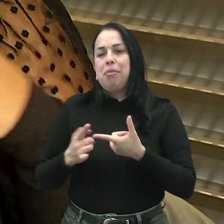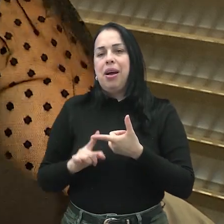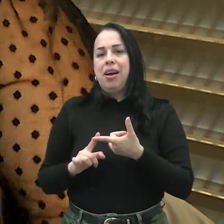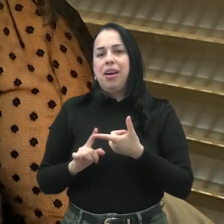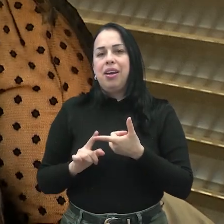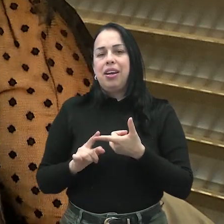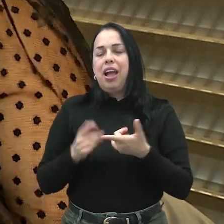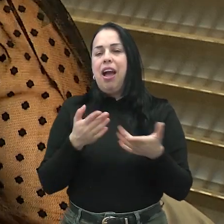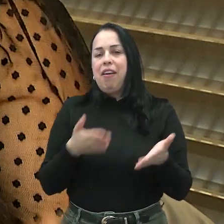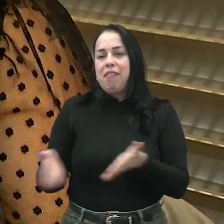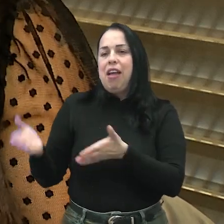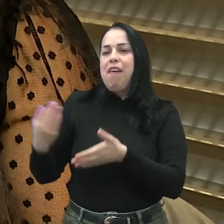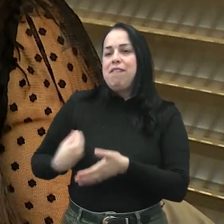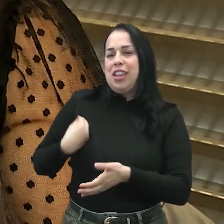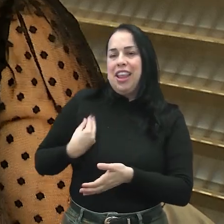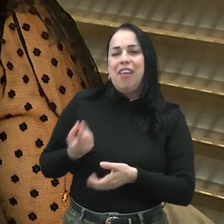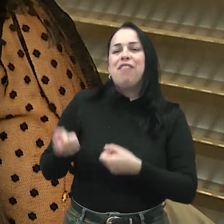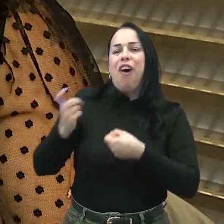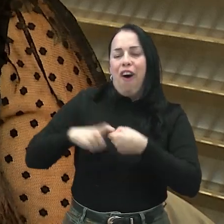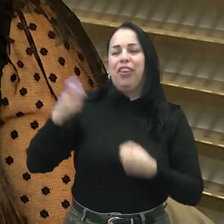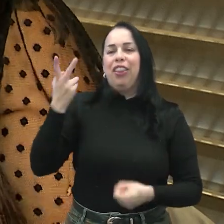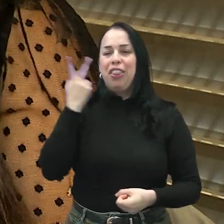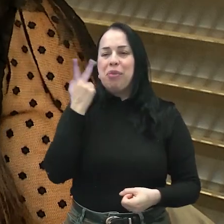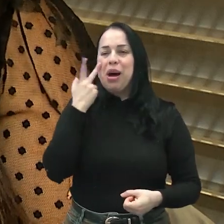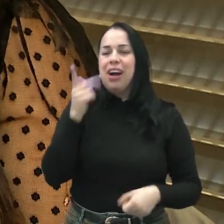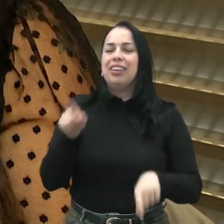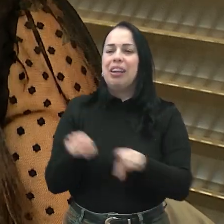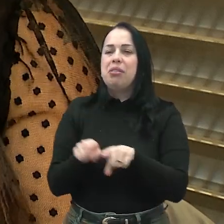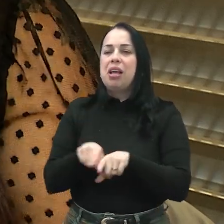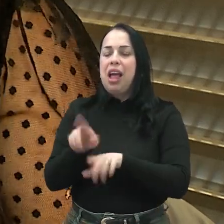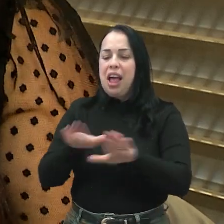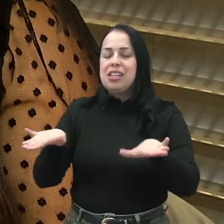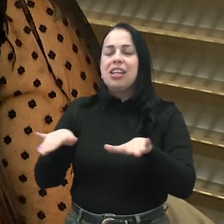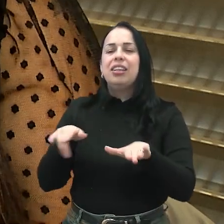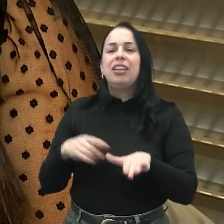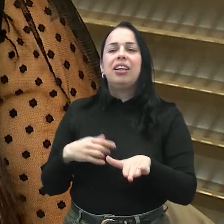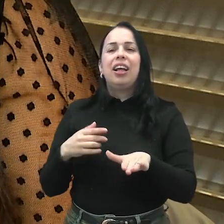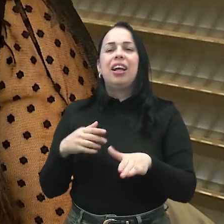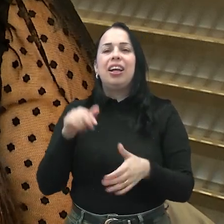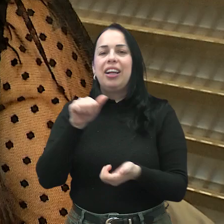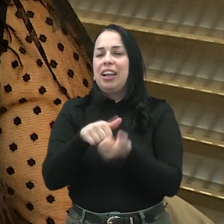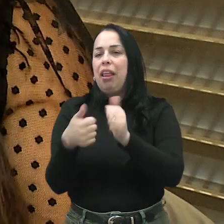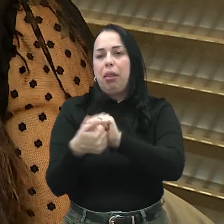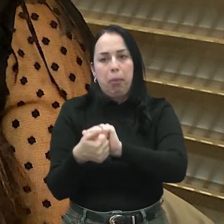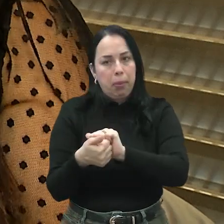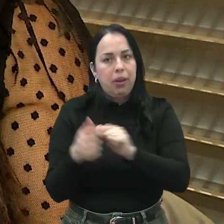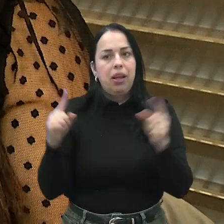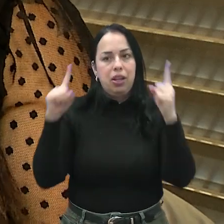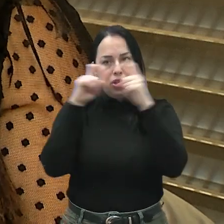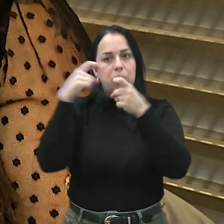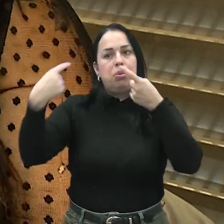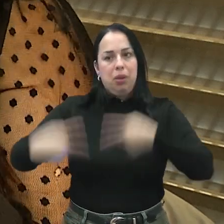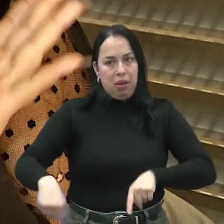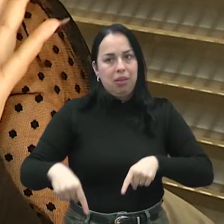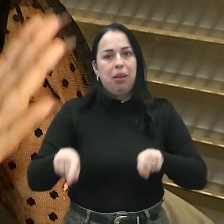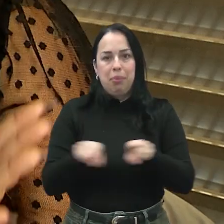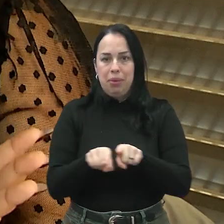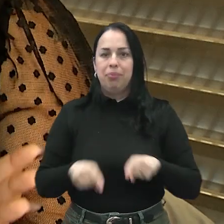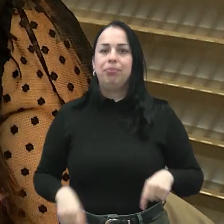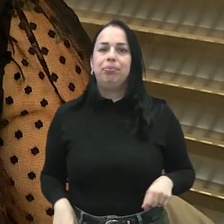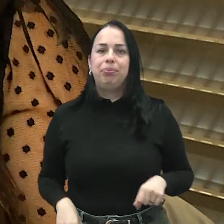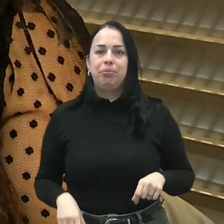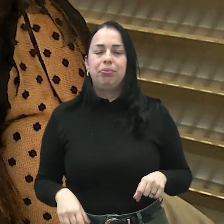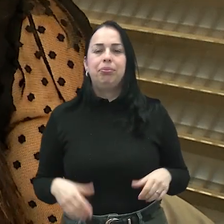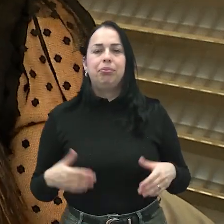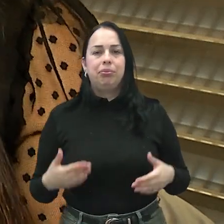tudo isso volte ao normal também. Então, assim, é bem difícil, porque a criança, ela acaba nessa transição, é muito complicado e desafiador para a